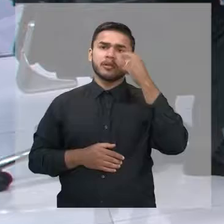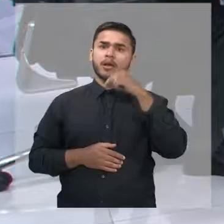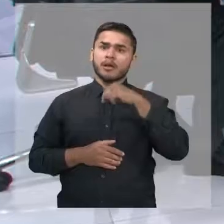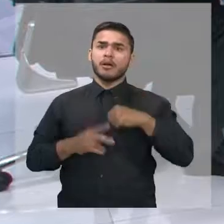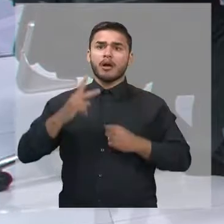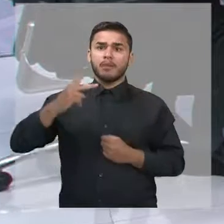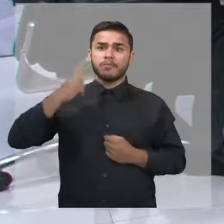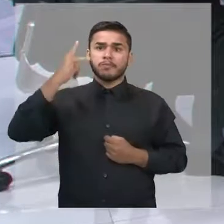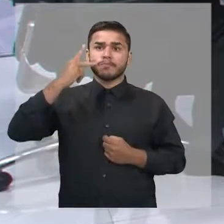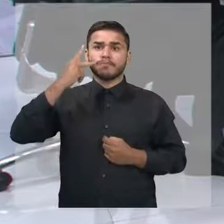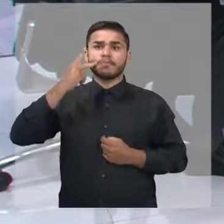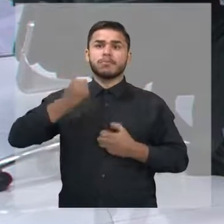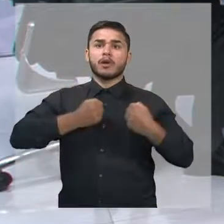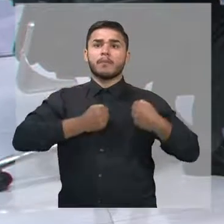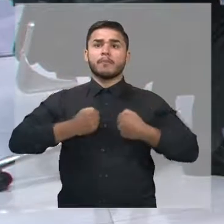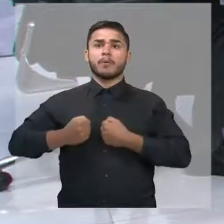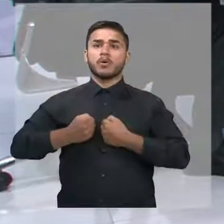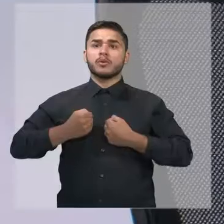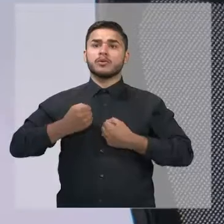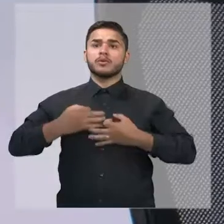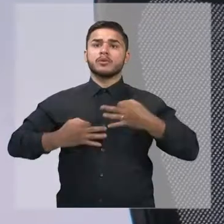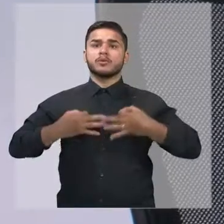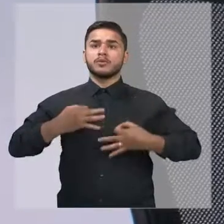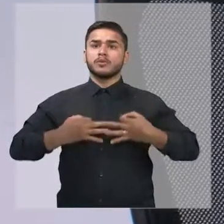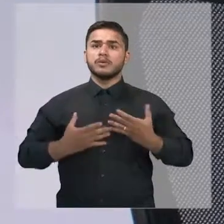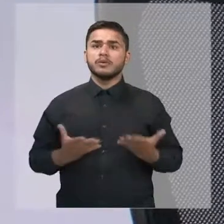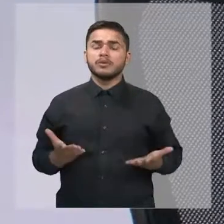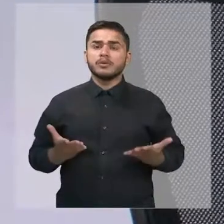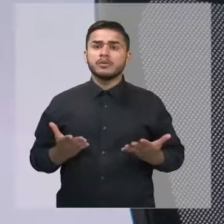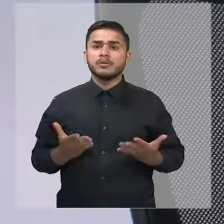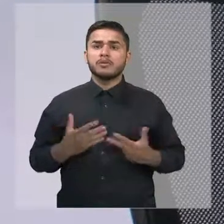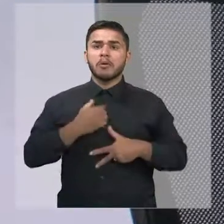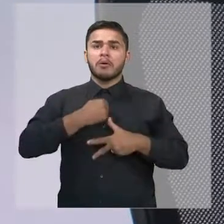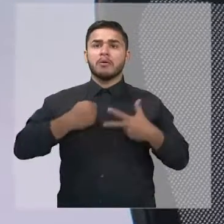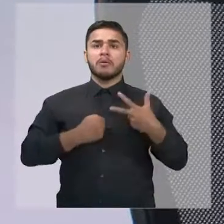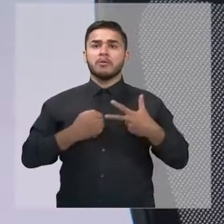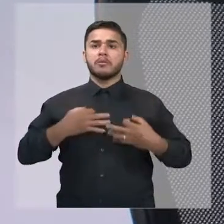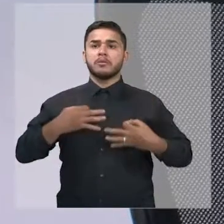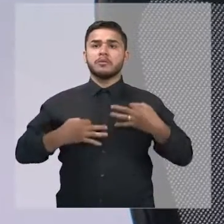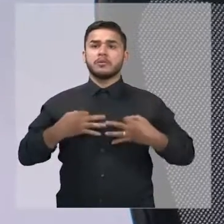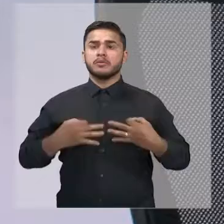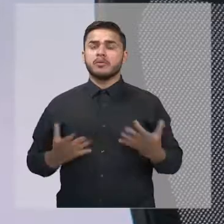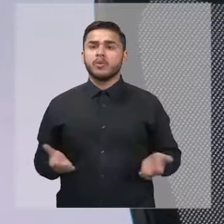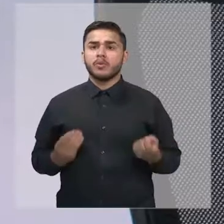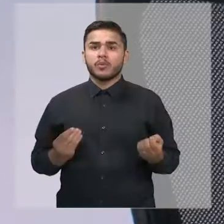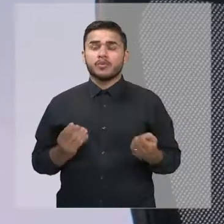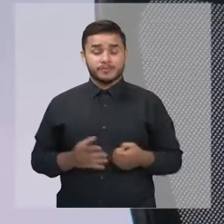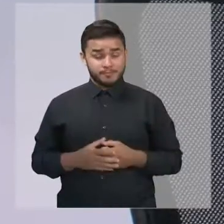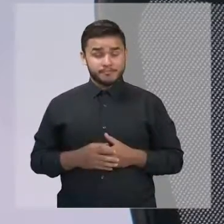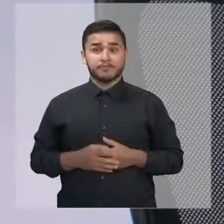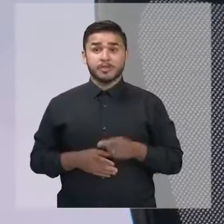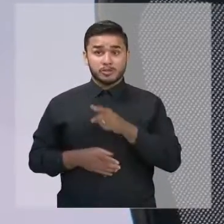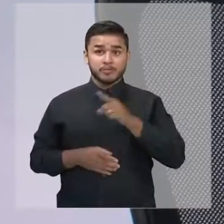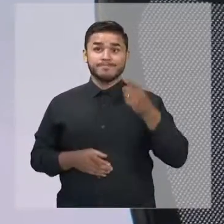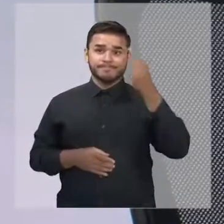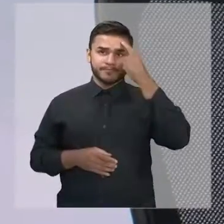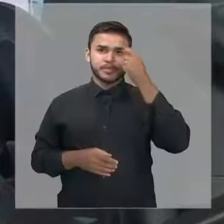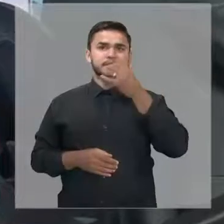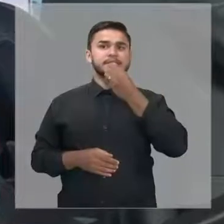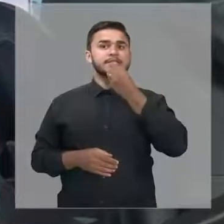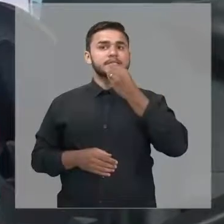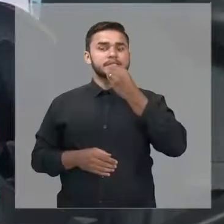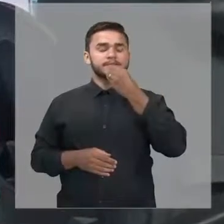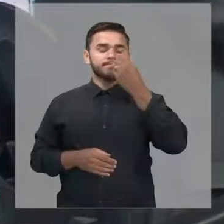a gente não ter uma reação como deveria ter. Né? Tem que partir de dentro. Né? Tem que ser os seus iguais que percebam